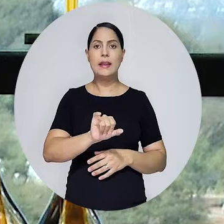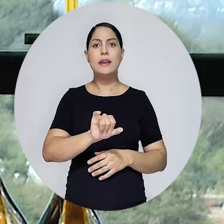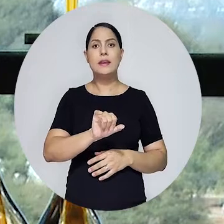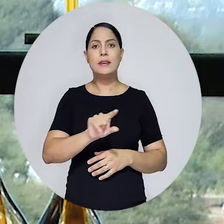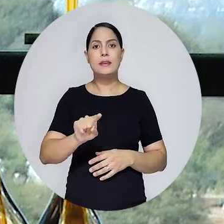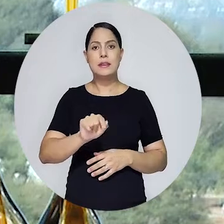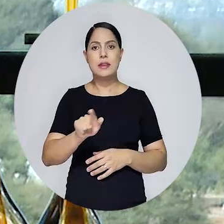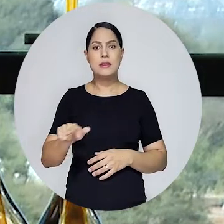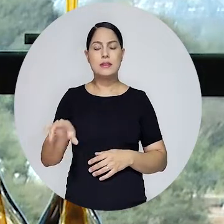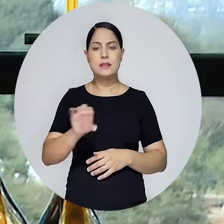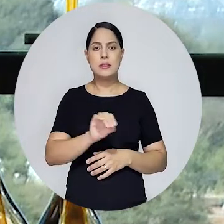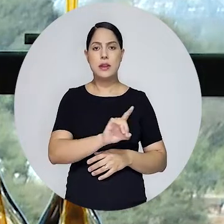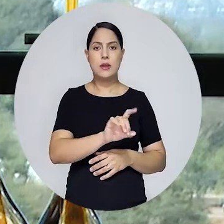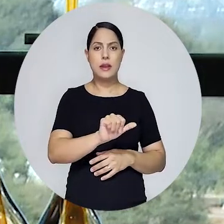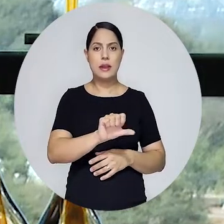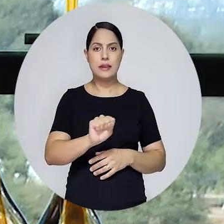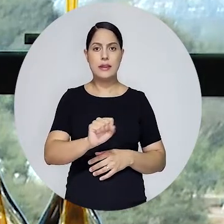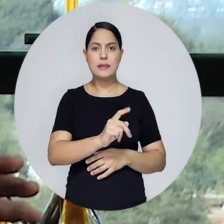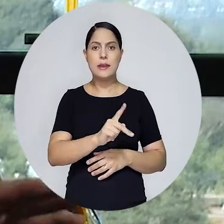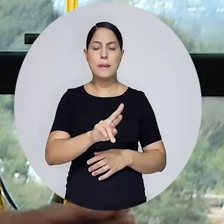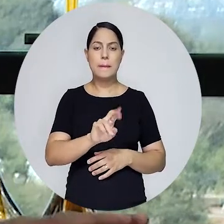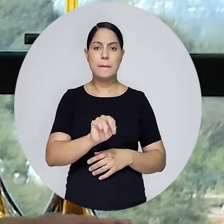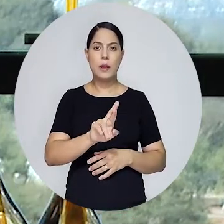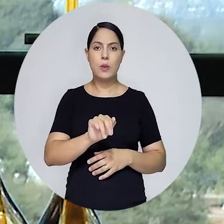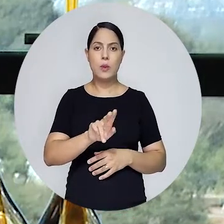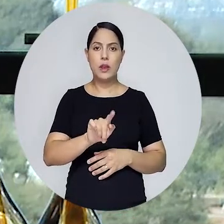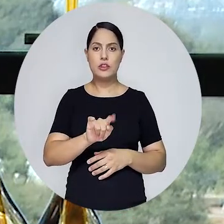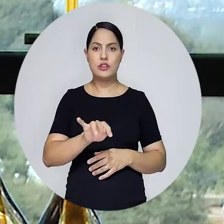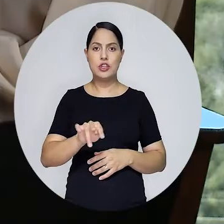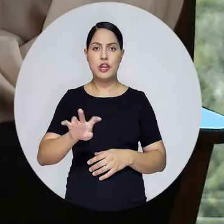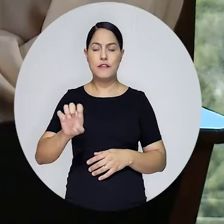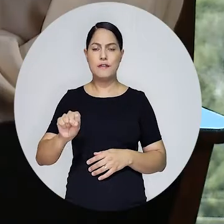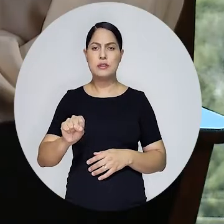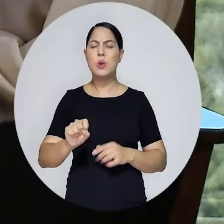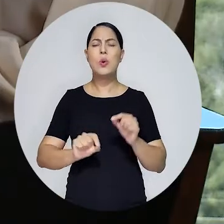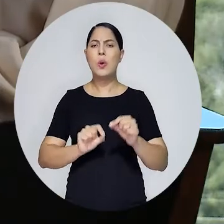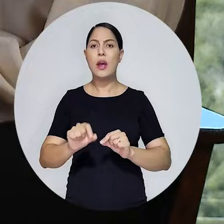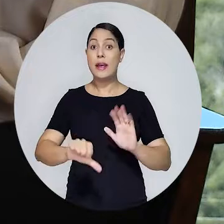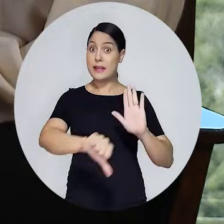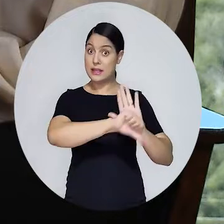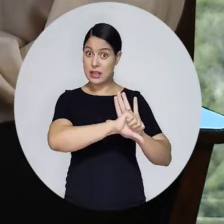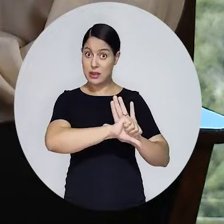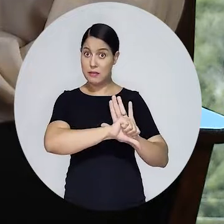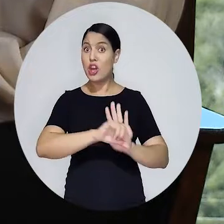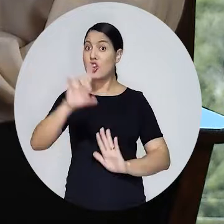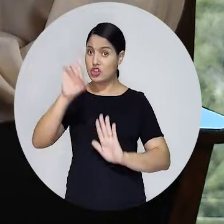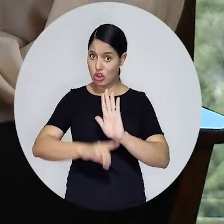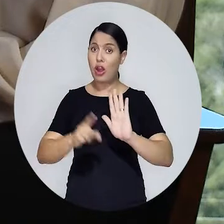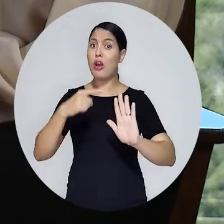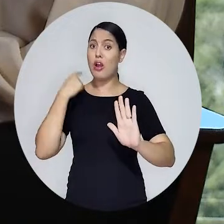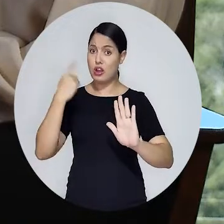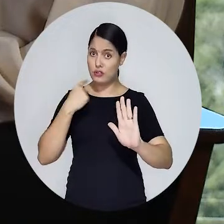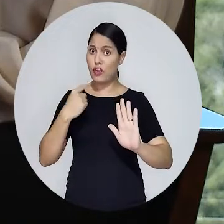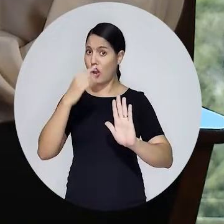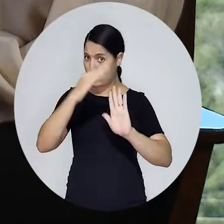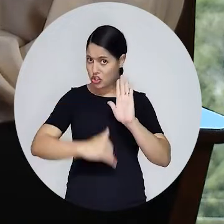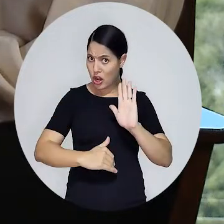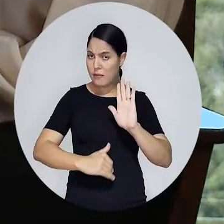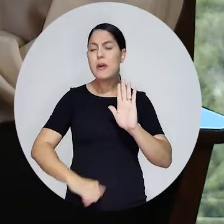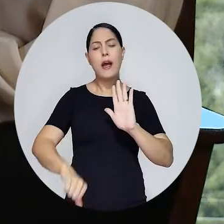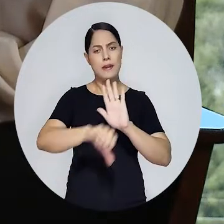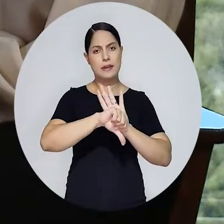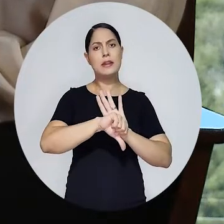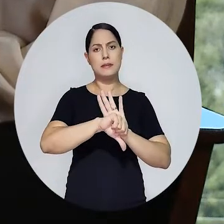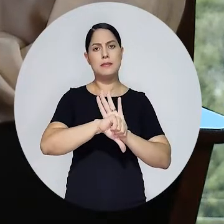que determina e define como crime, e por isso a campanha da Comissão Nacional de Prerrogativas é prerrogativas é